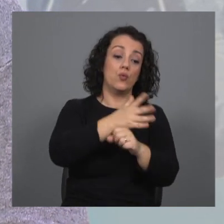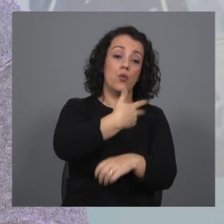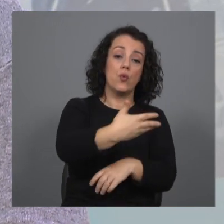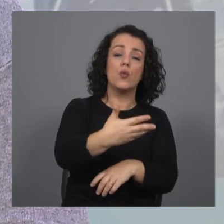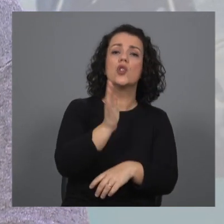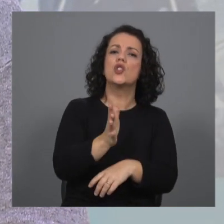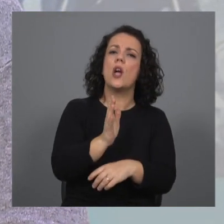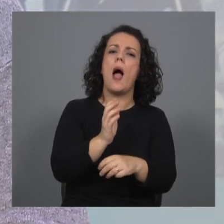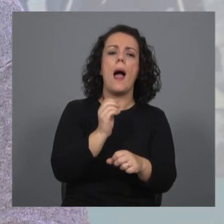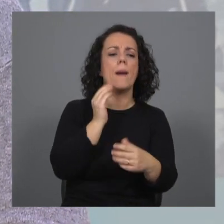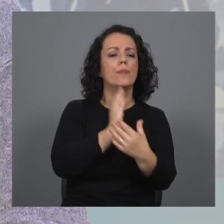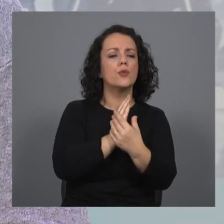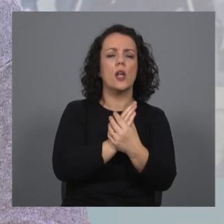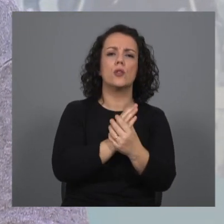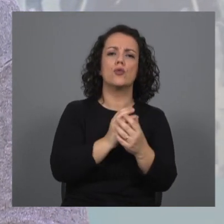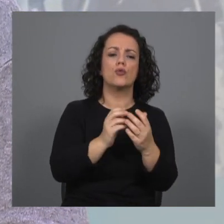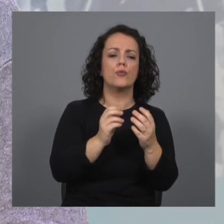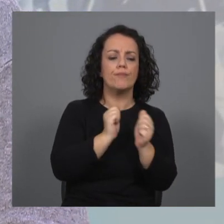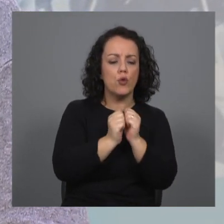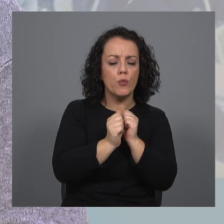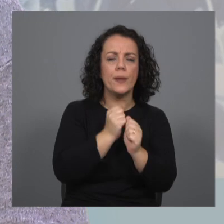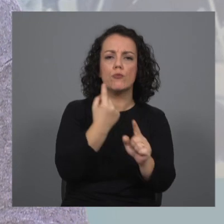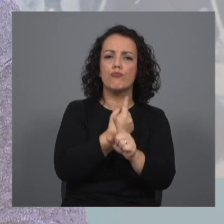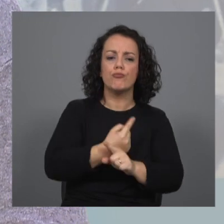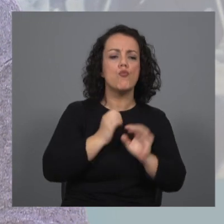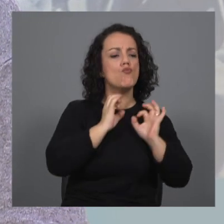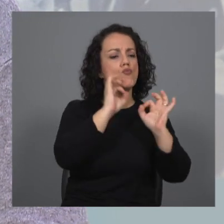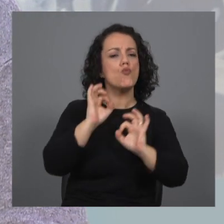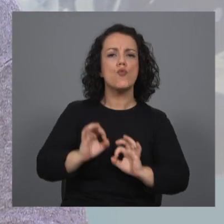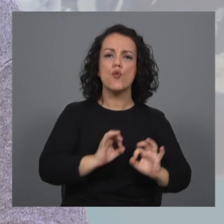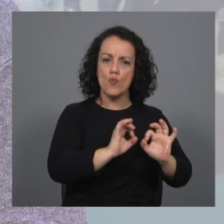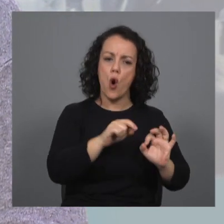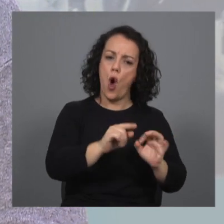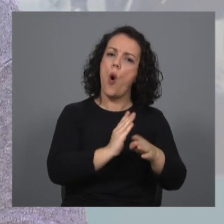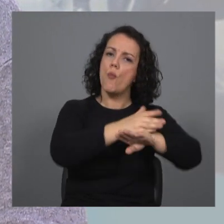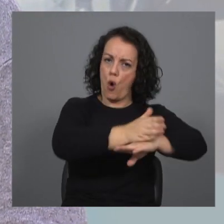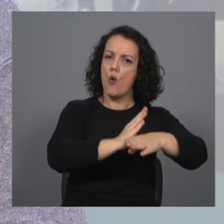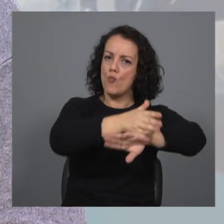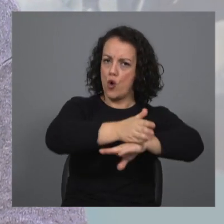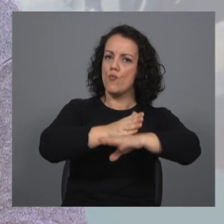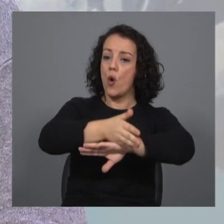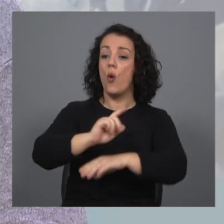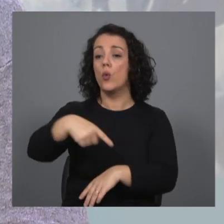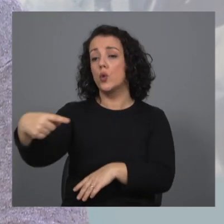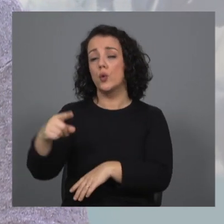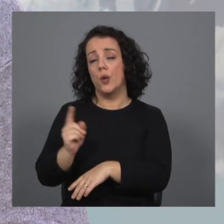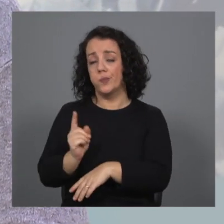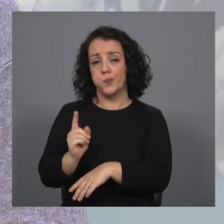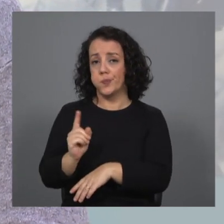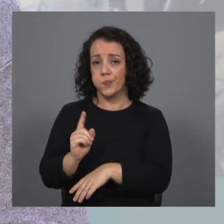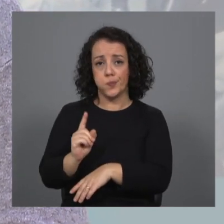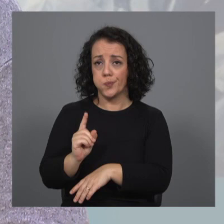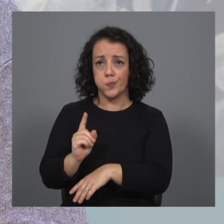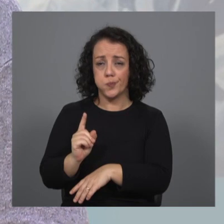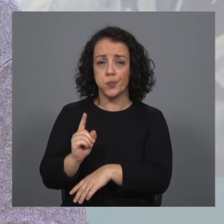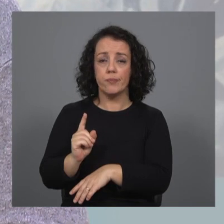território nacional tratado têm acesso a estes recursos. Todos os outros acabam por não conseguir e, portanto,